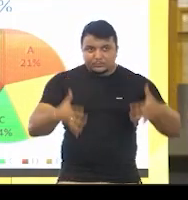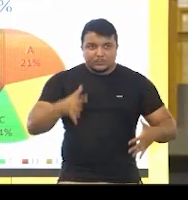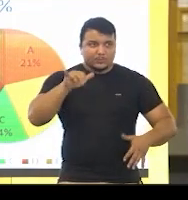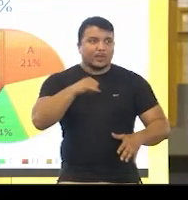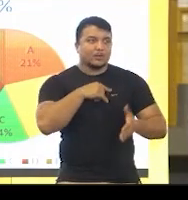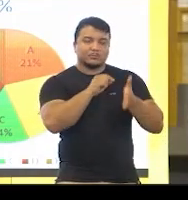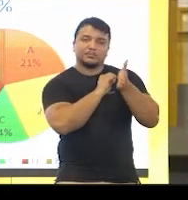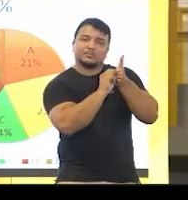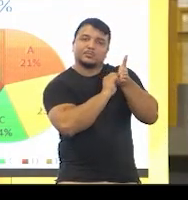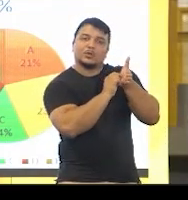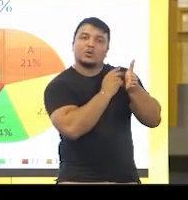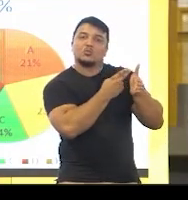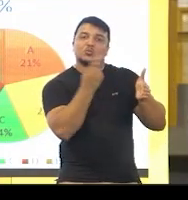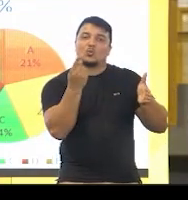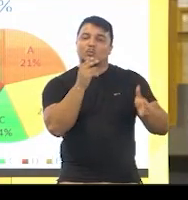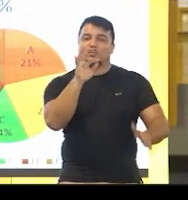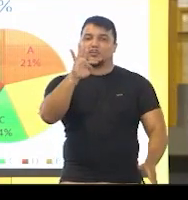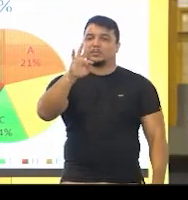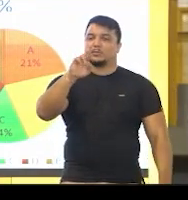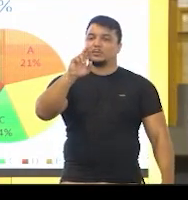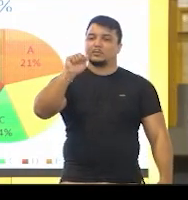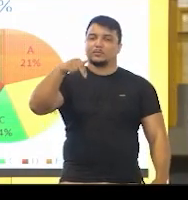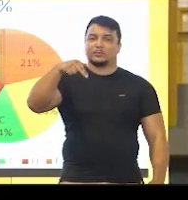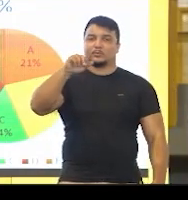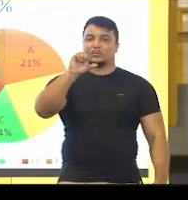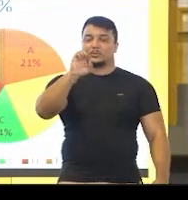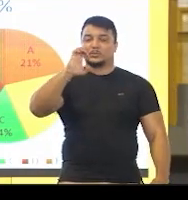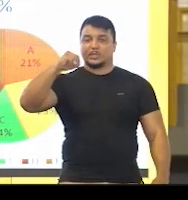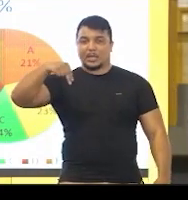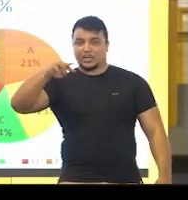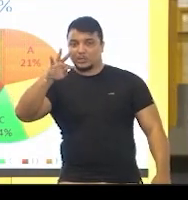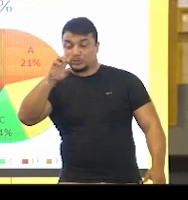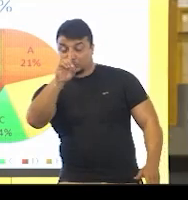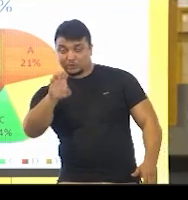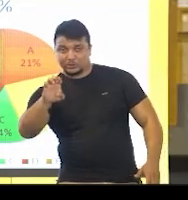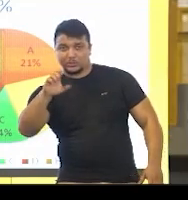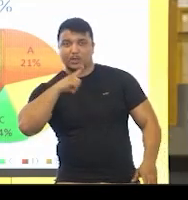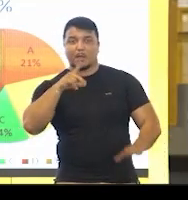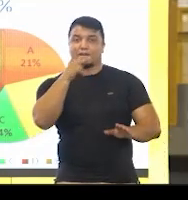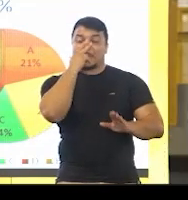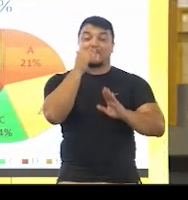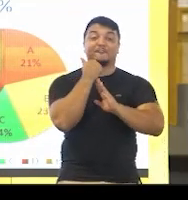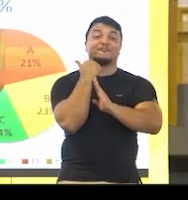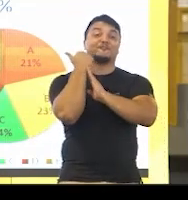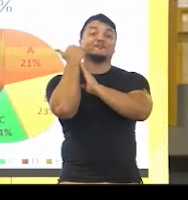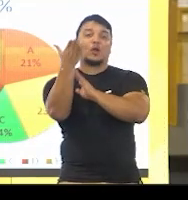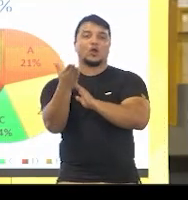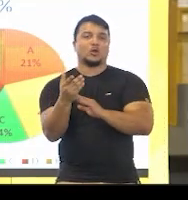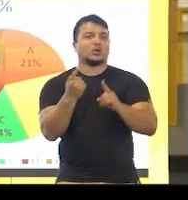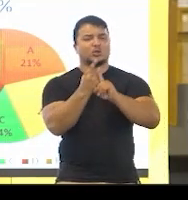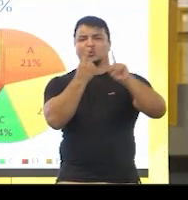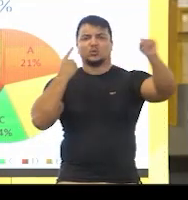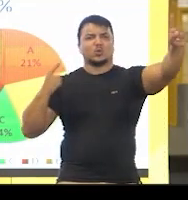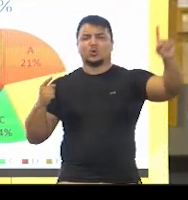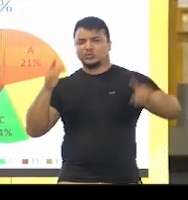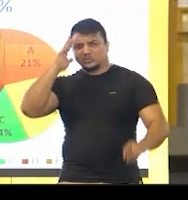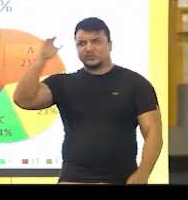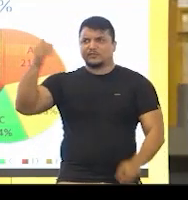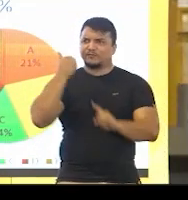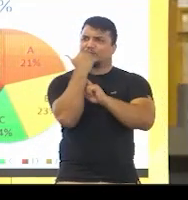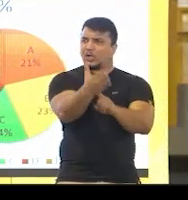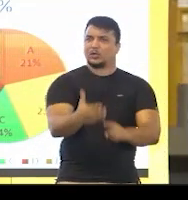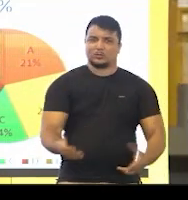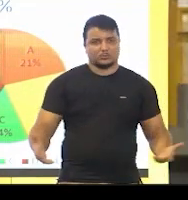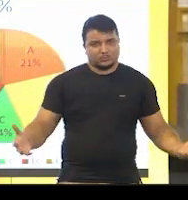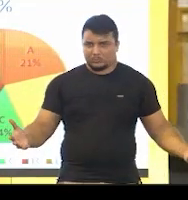isso, grifando a palavra transcende. Transcende aqui quer dizer está fora. Está longe do mundo sensível.